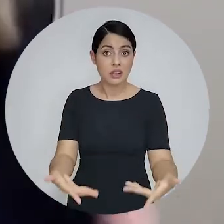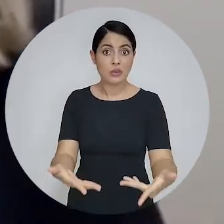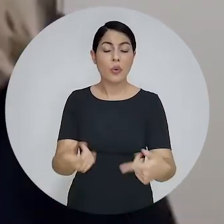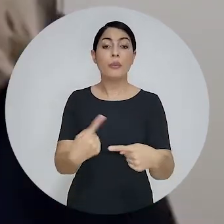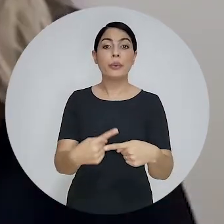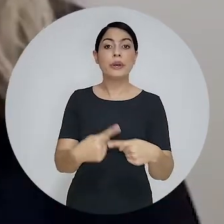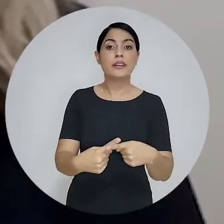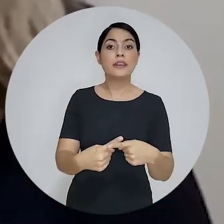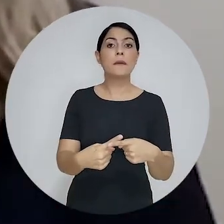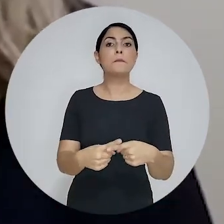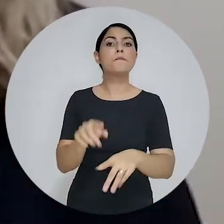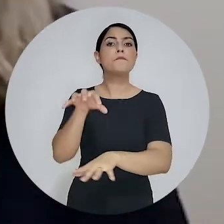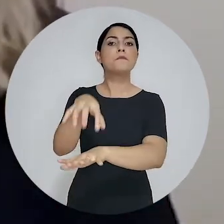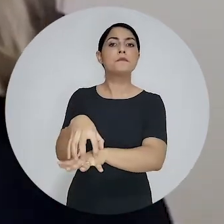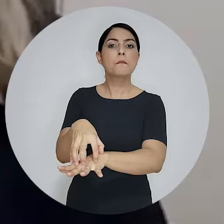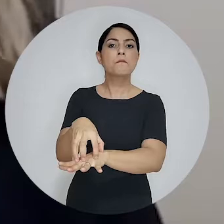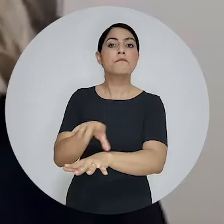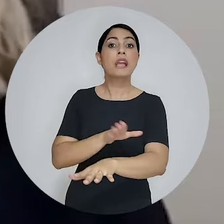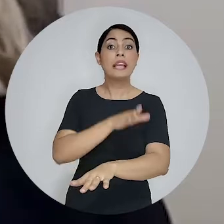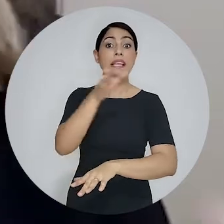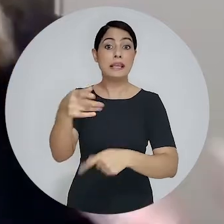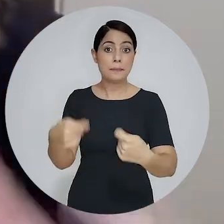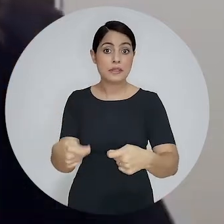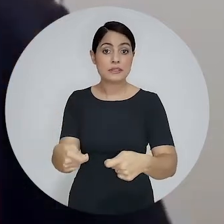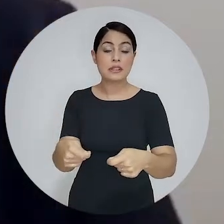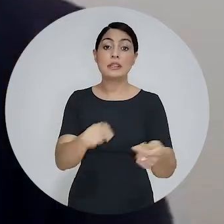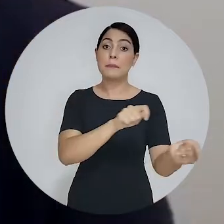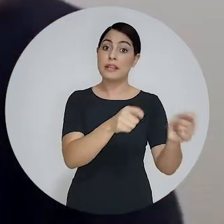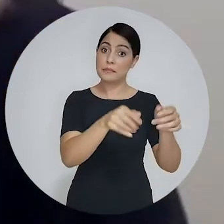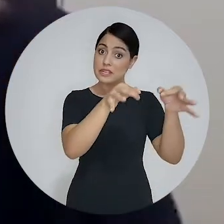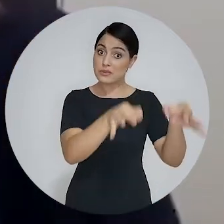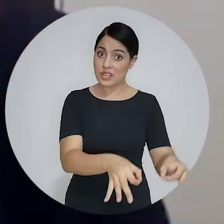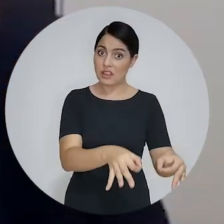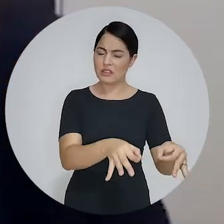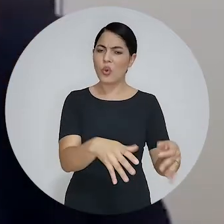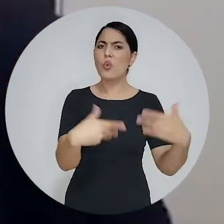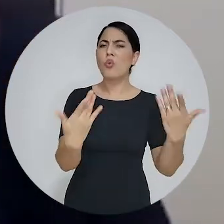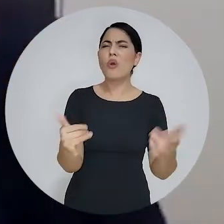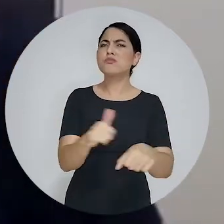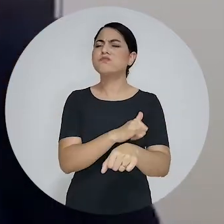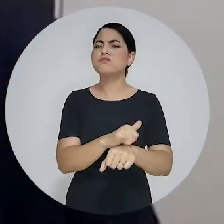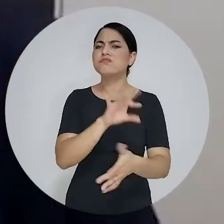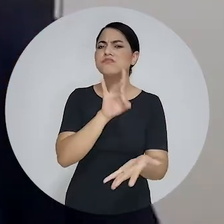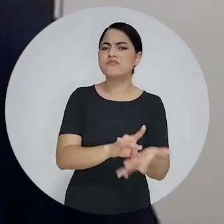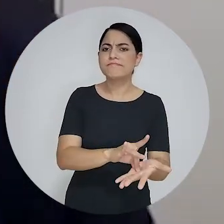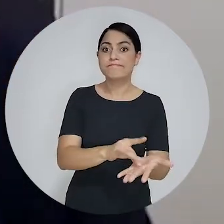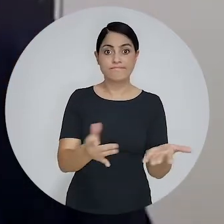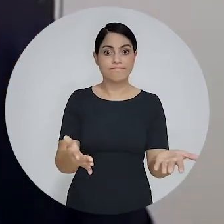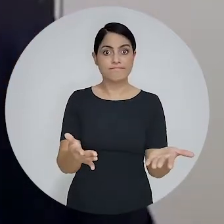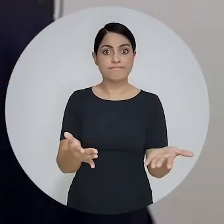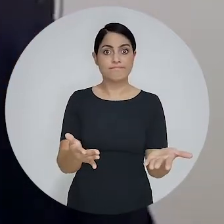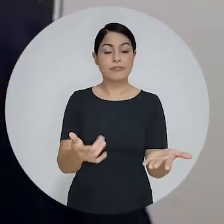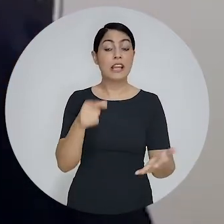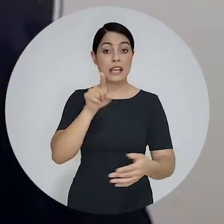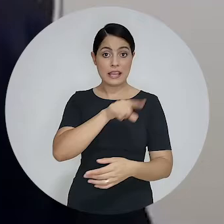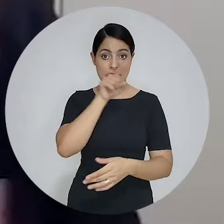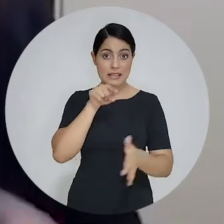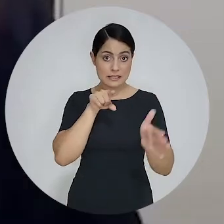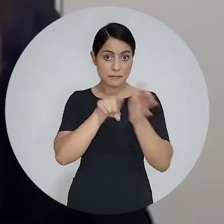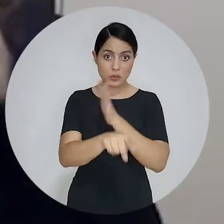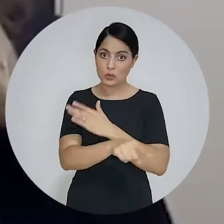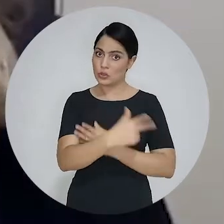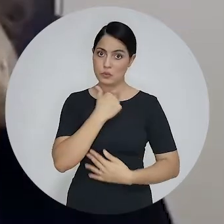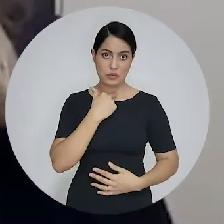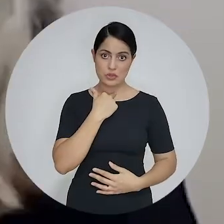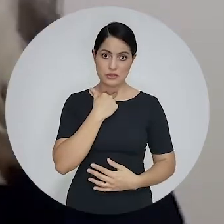aspectos de necessidade de ir a juízo e de adequação da via adequada. Então, essa é uma pergunta que nem